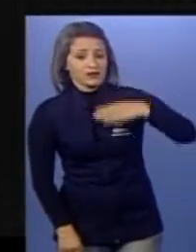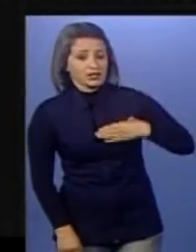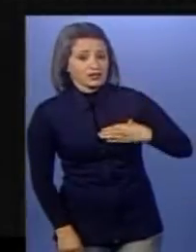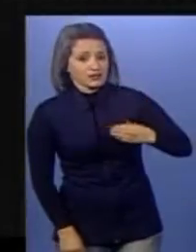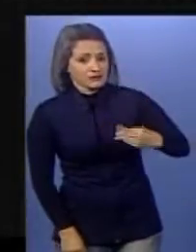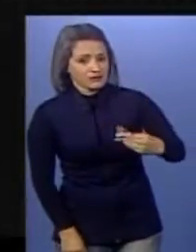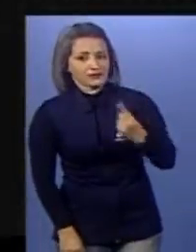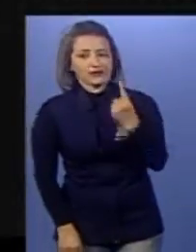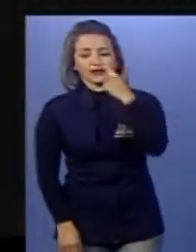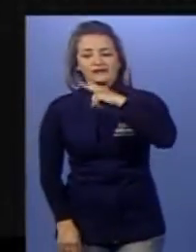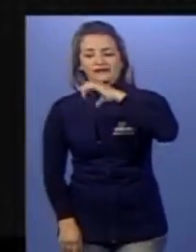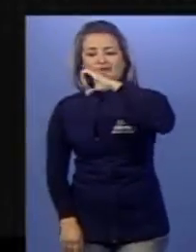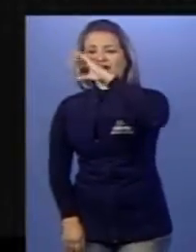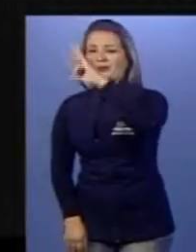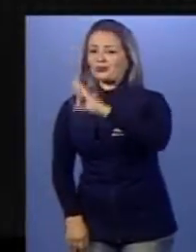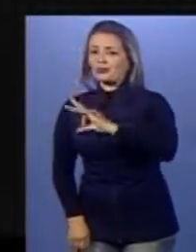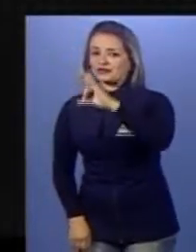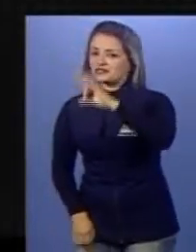exatamente